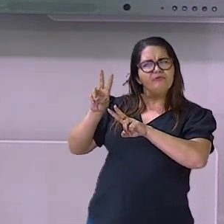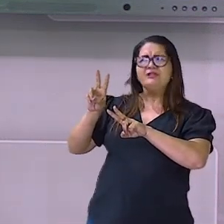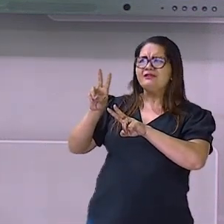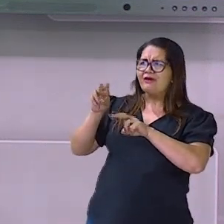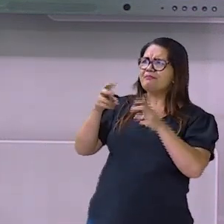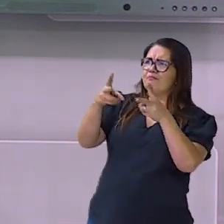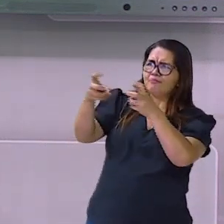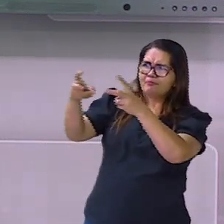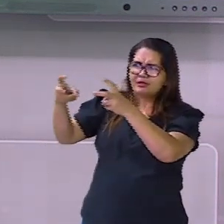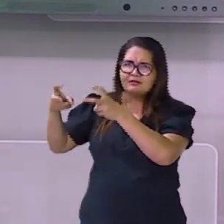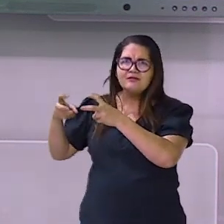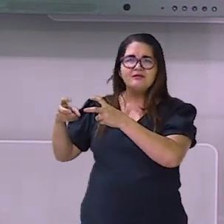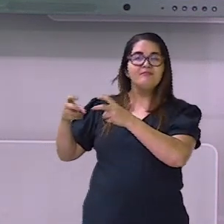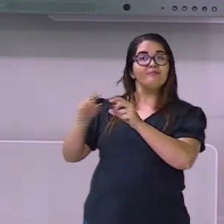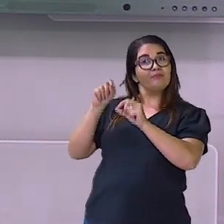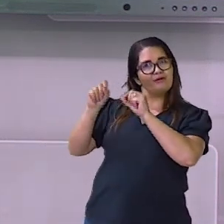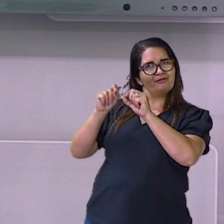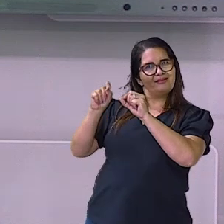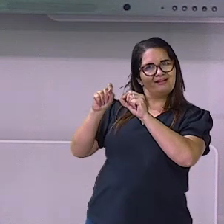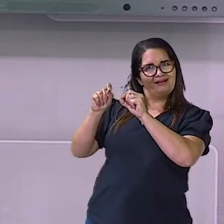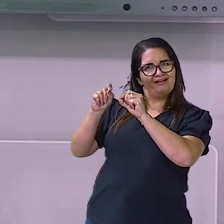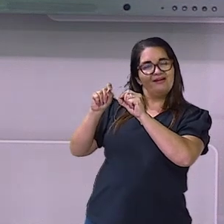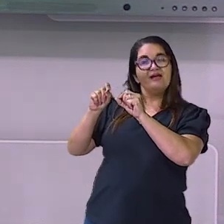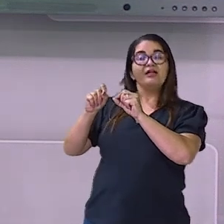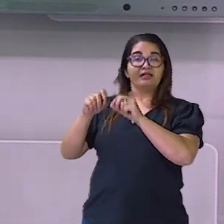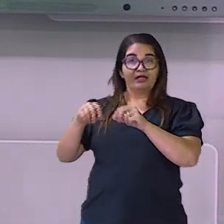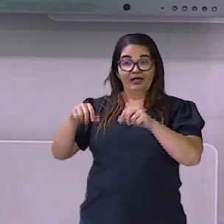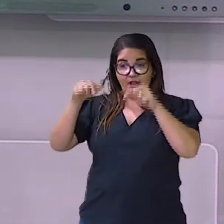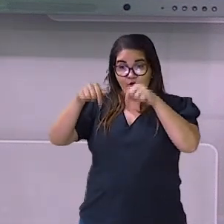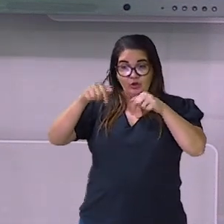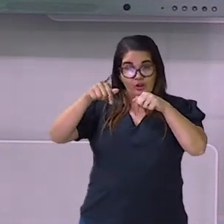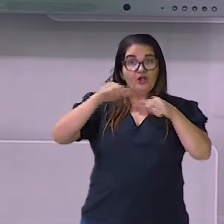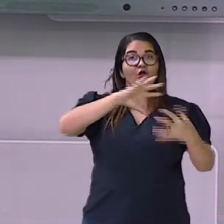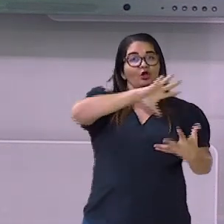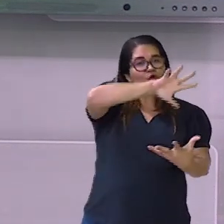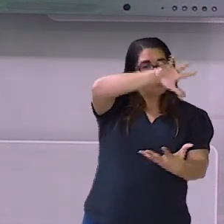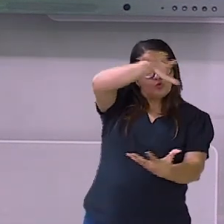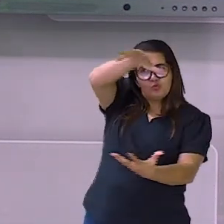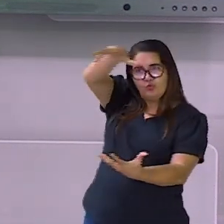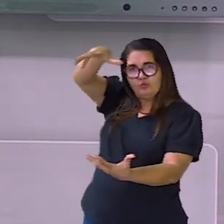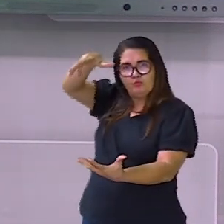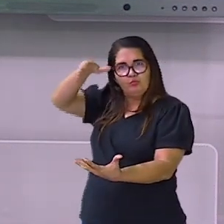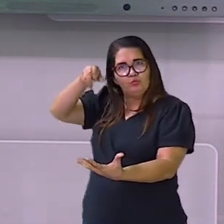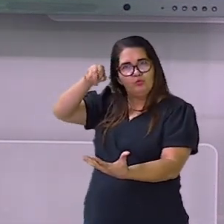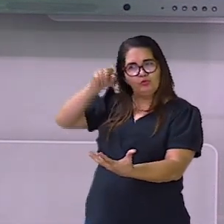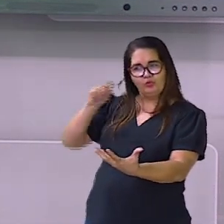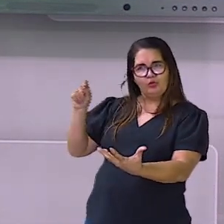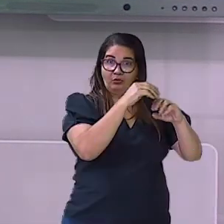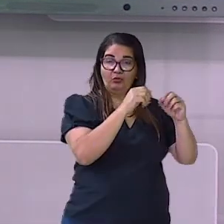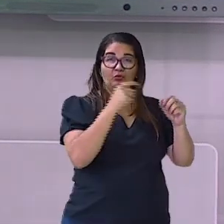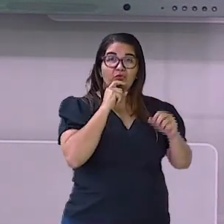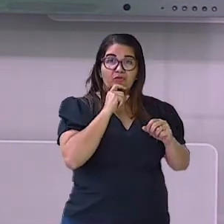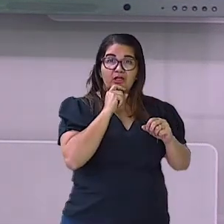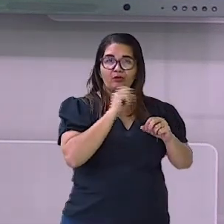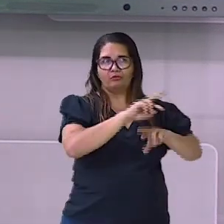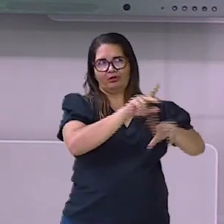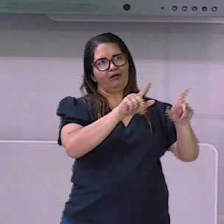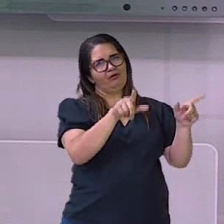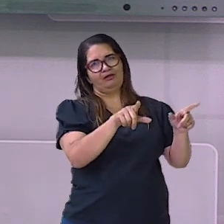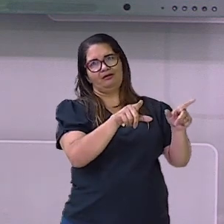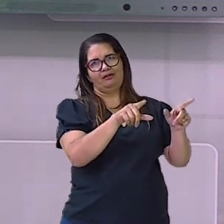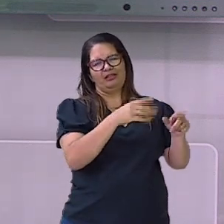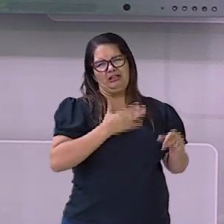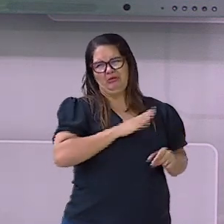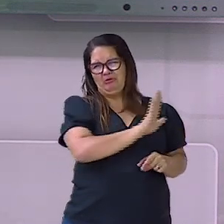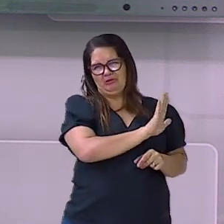grande parte, a maior parte da população mundial, ela vai ficar ali na chamada zona tropical. E nessa aula nós